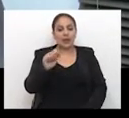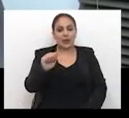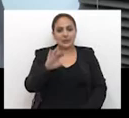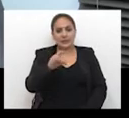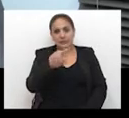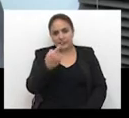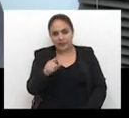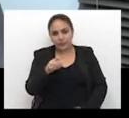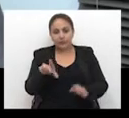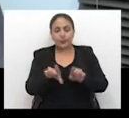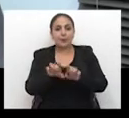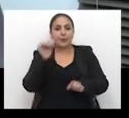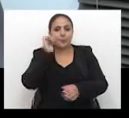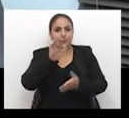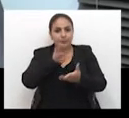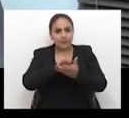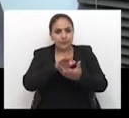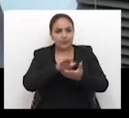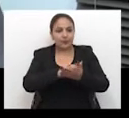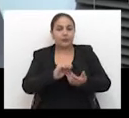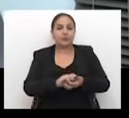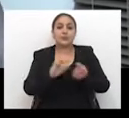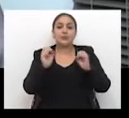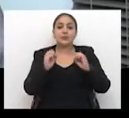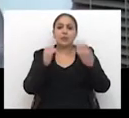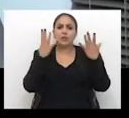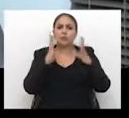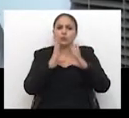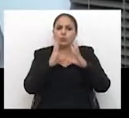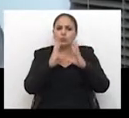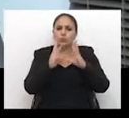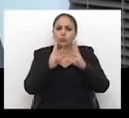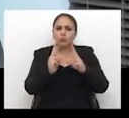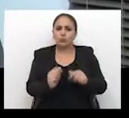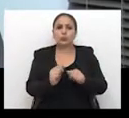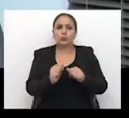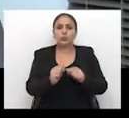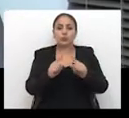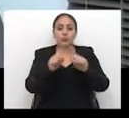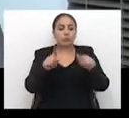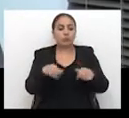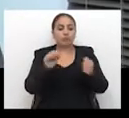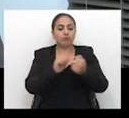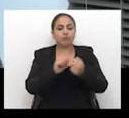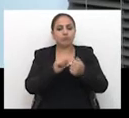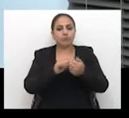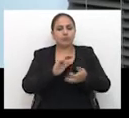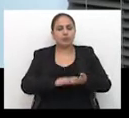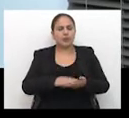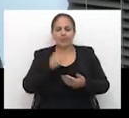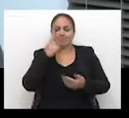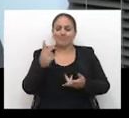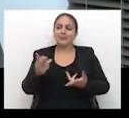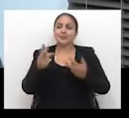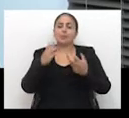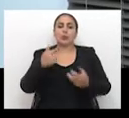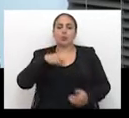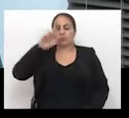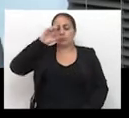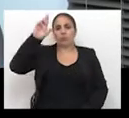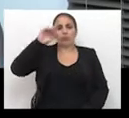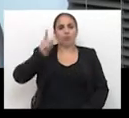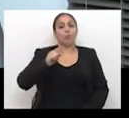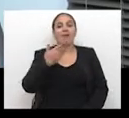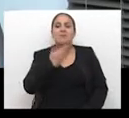o adão ea sua esposa é confraternizar com todos seus colaboradores e eu pude sentir ali que ele não é um patrão